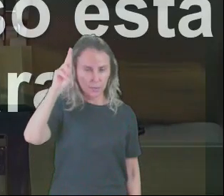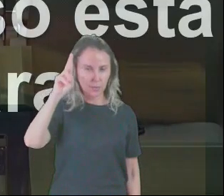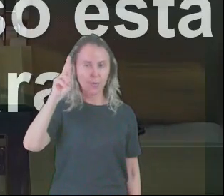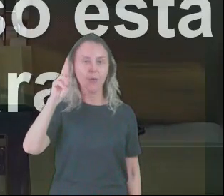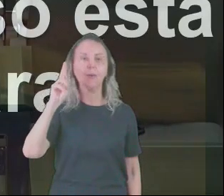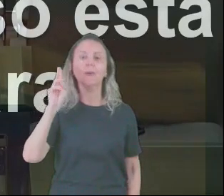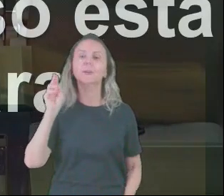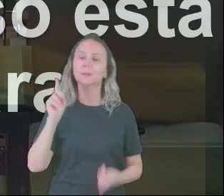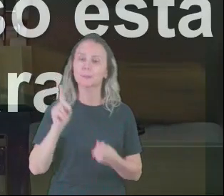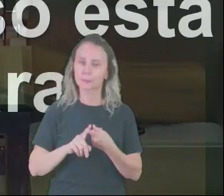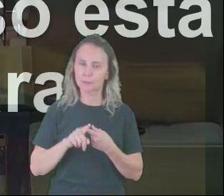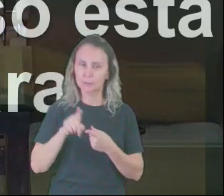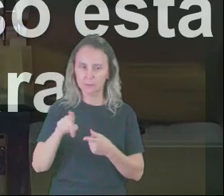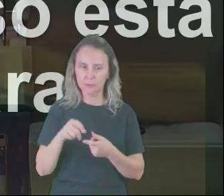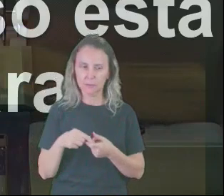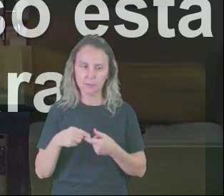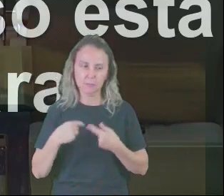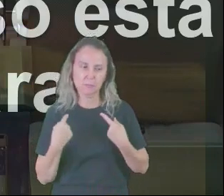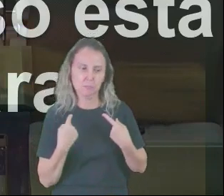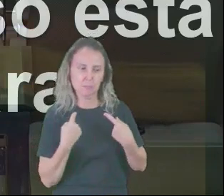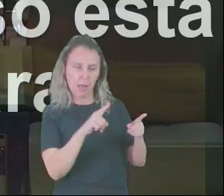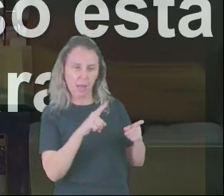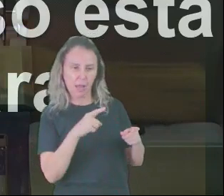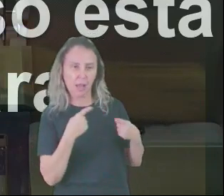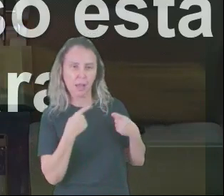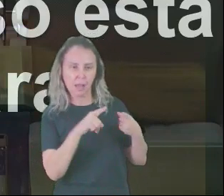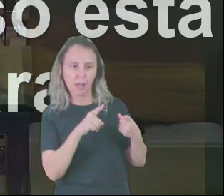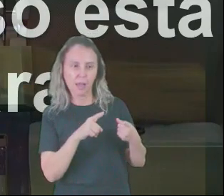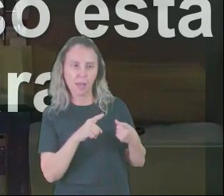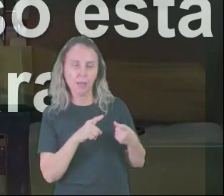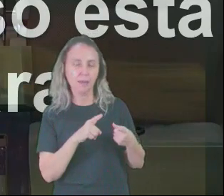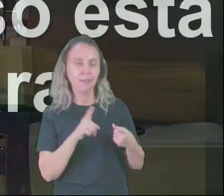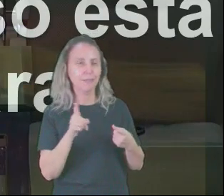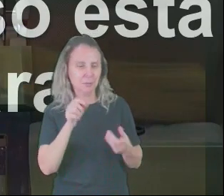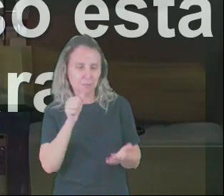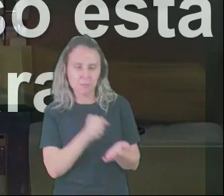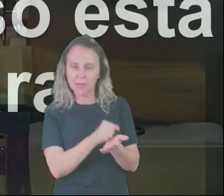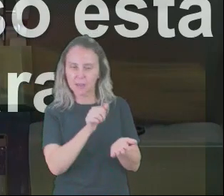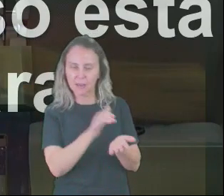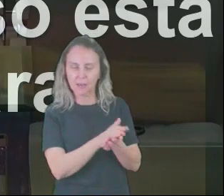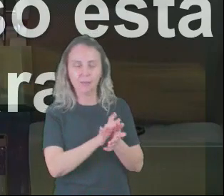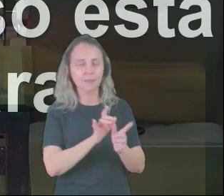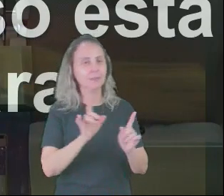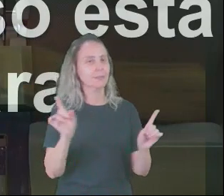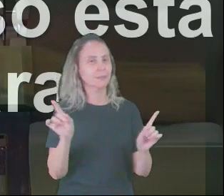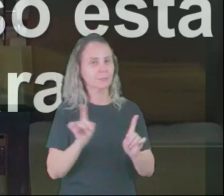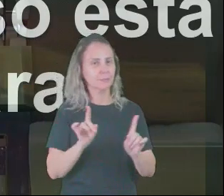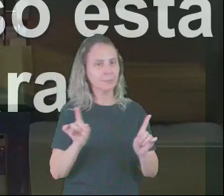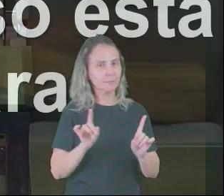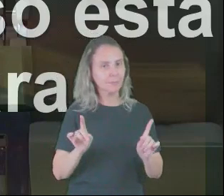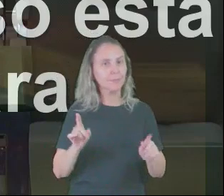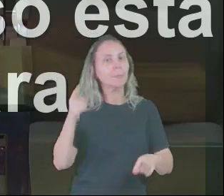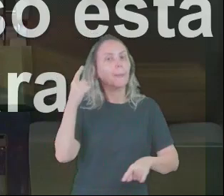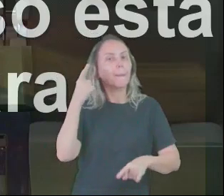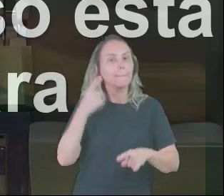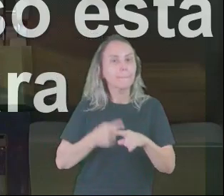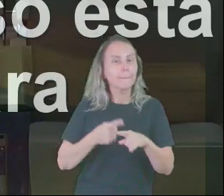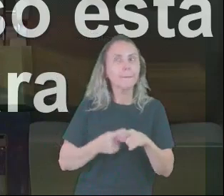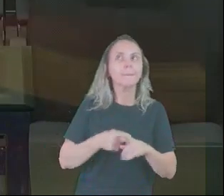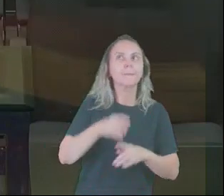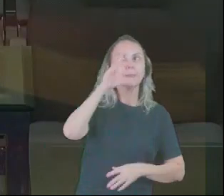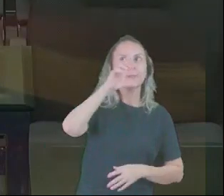as ameaças sabendo também que o senhor deles e vosso está no céu